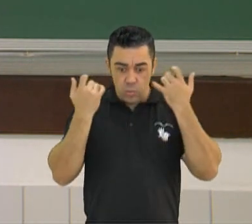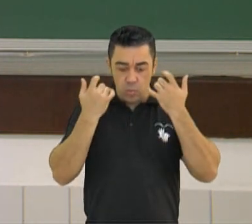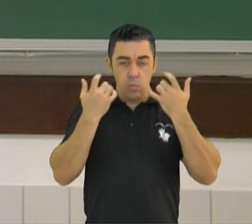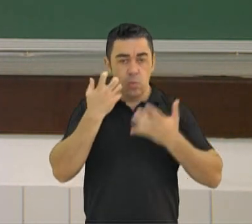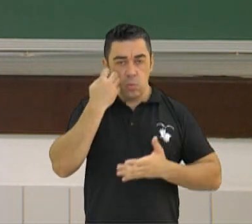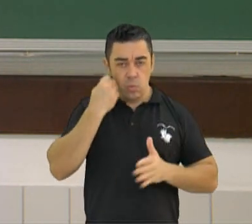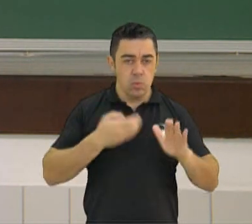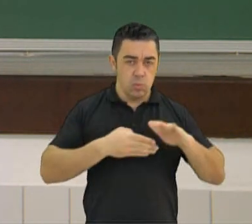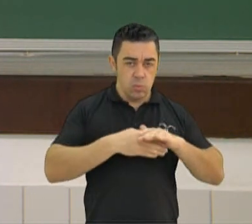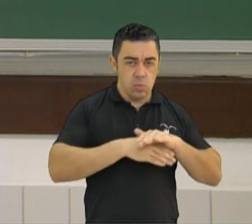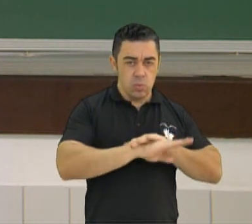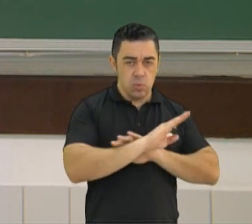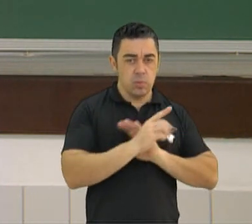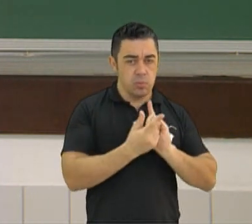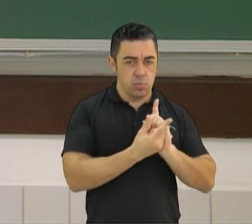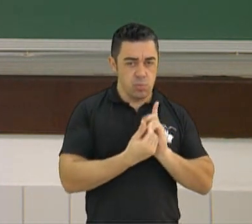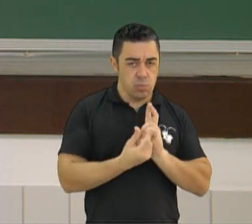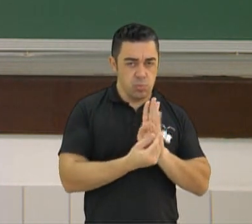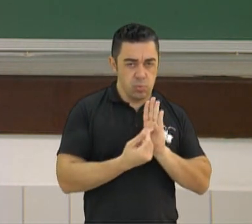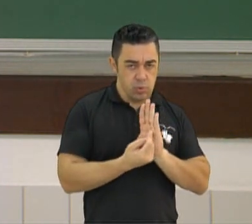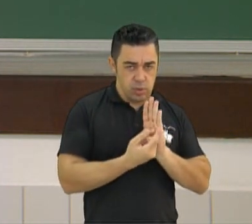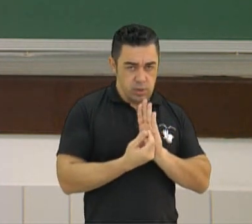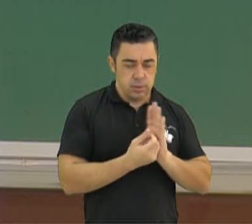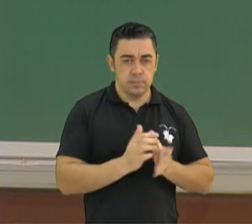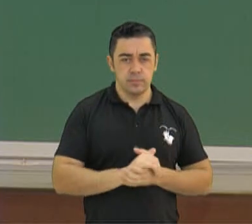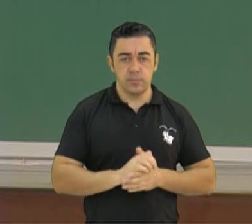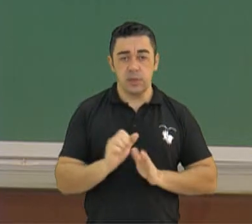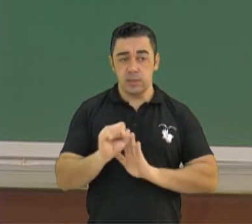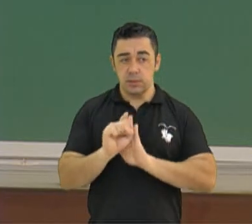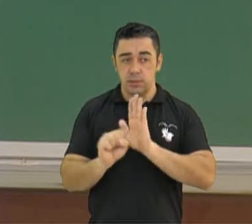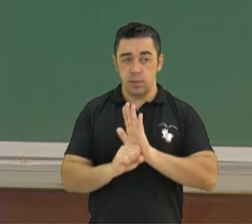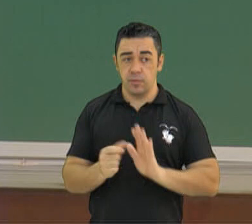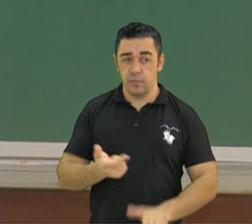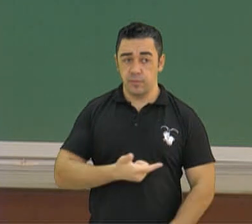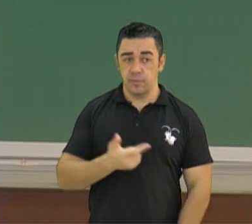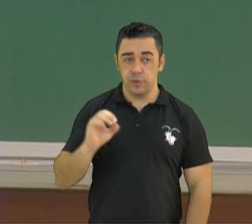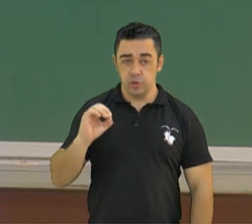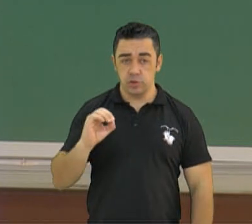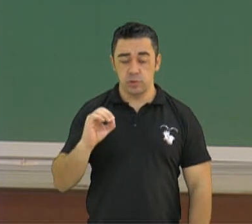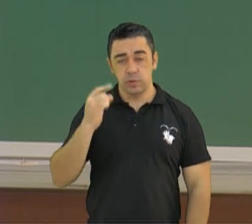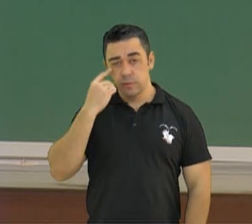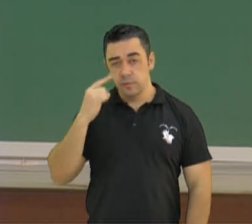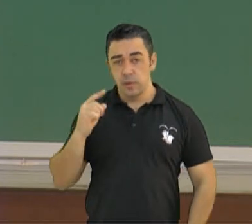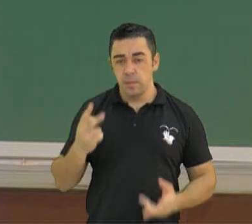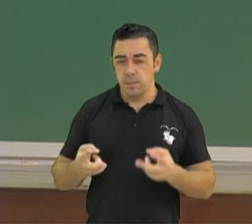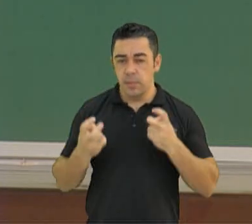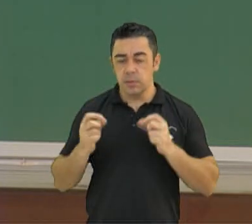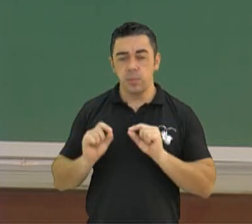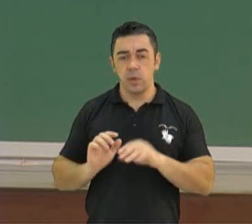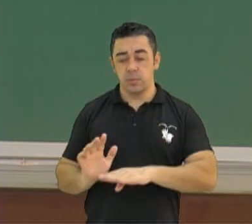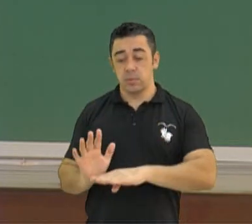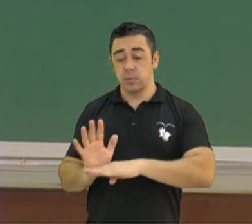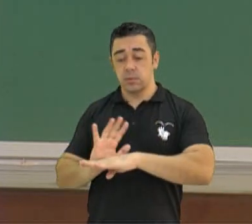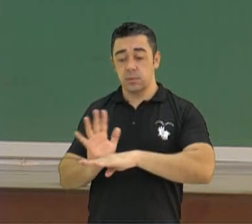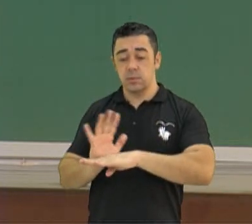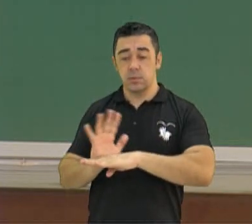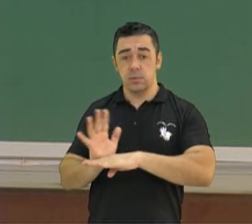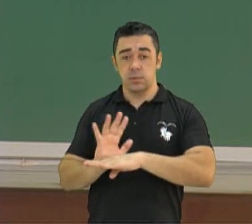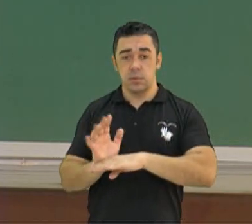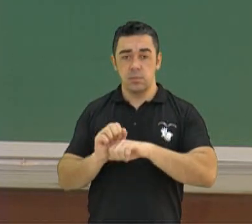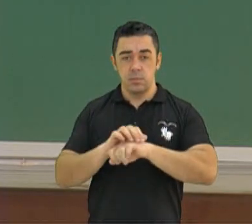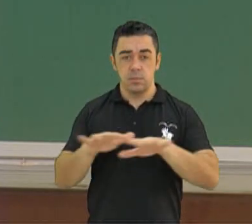estava em desenvolvimento. E no século XX, século passado, observa-se o desenvolvimento do cinema.